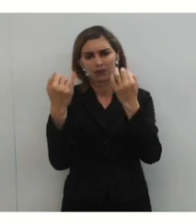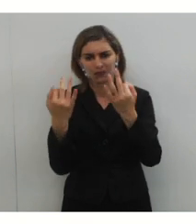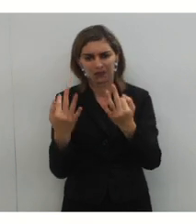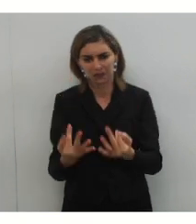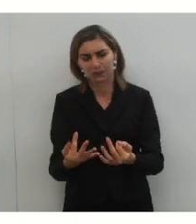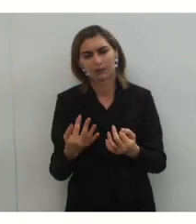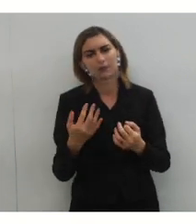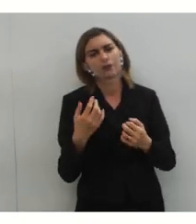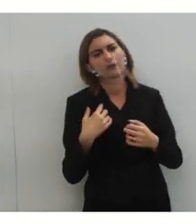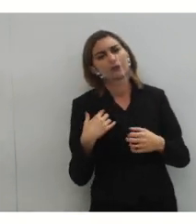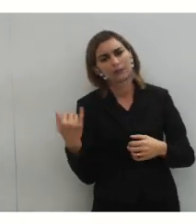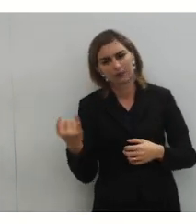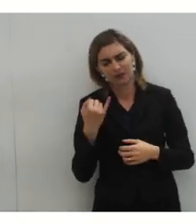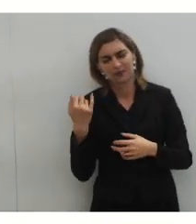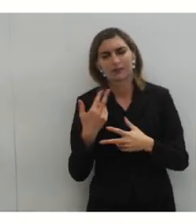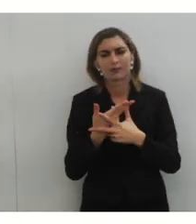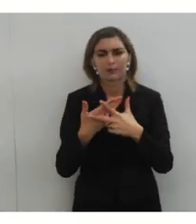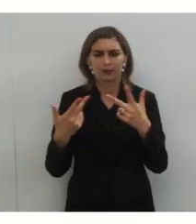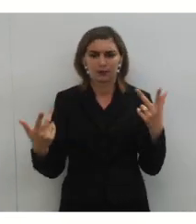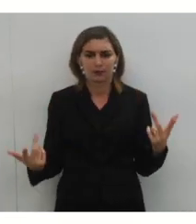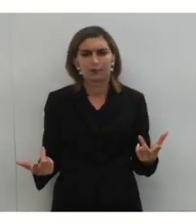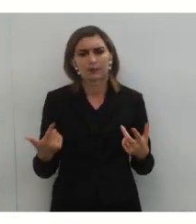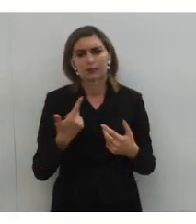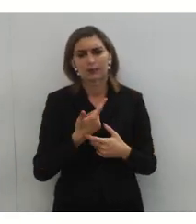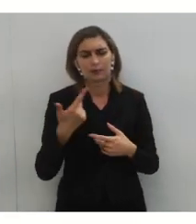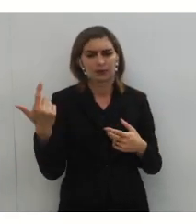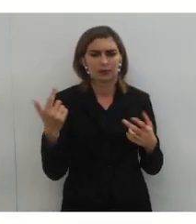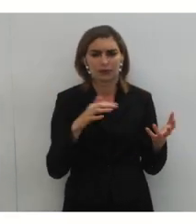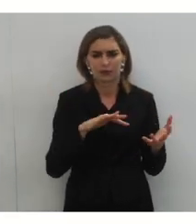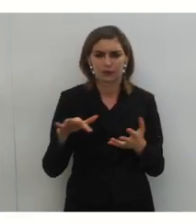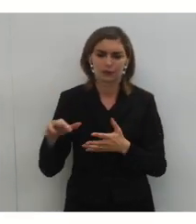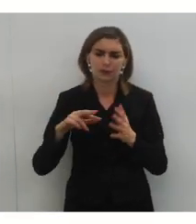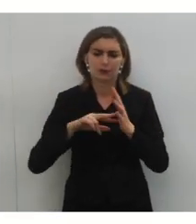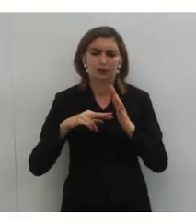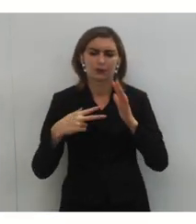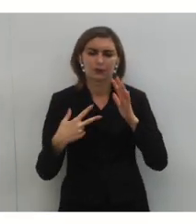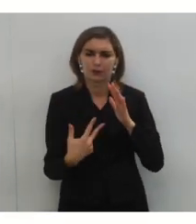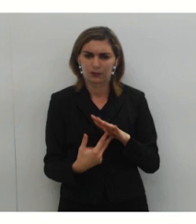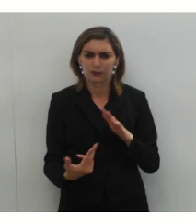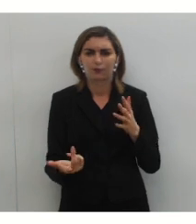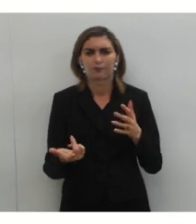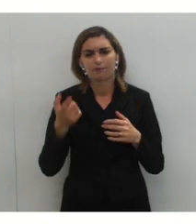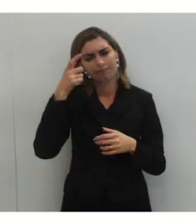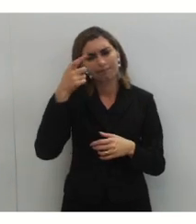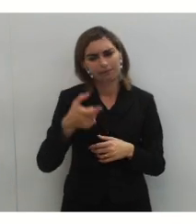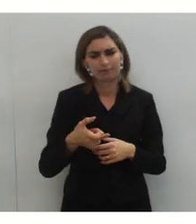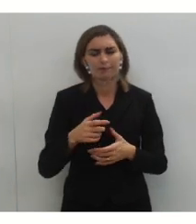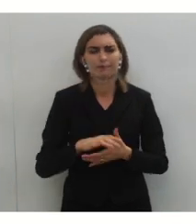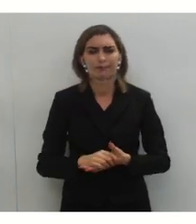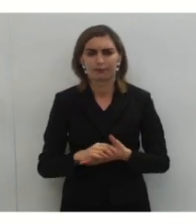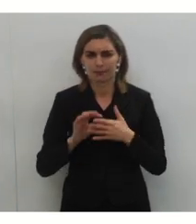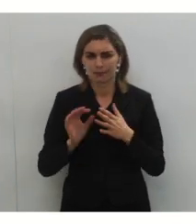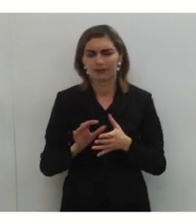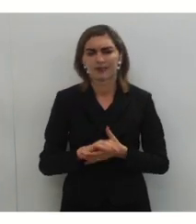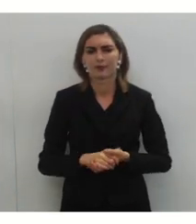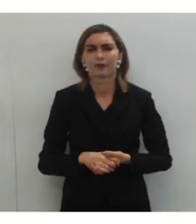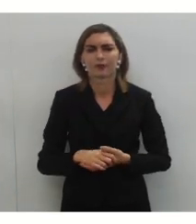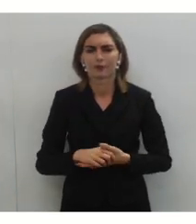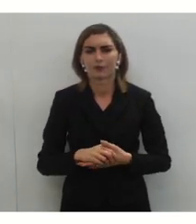determinar bastante coisa em outras esferas, que é o sentido, que é a intencionalidade, tá certo?